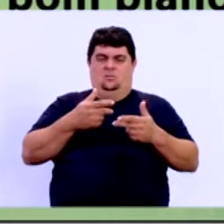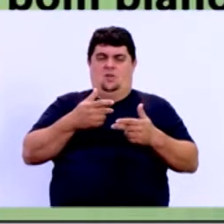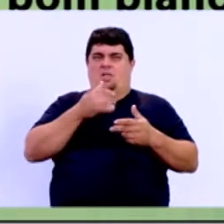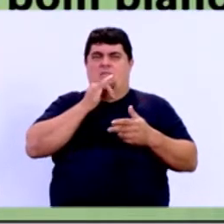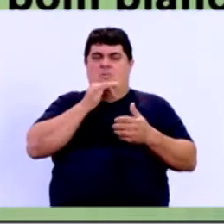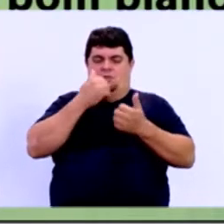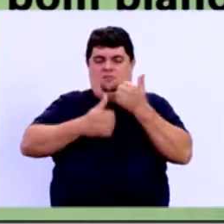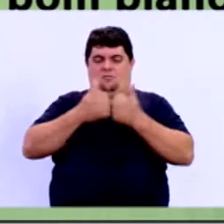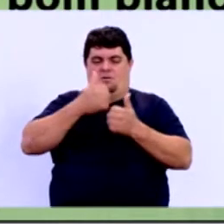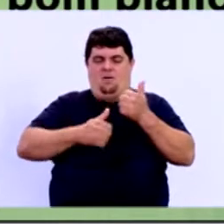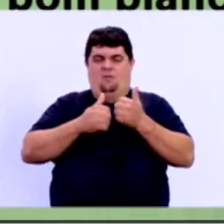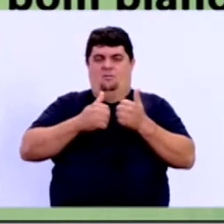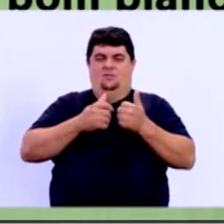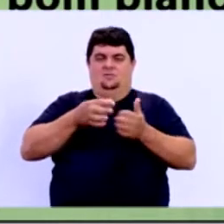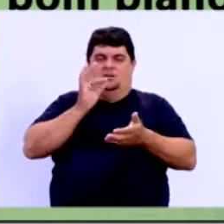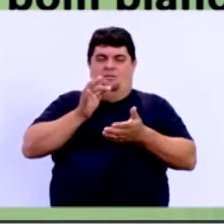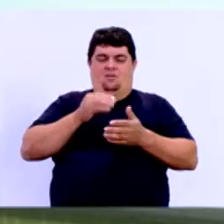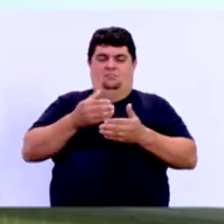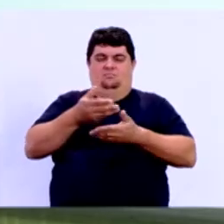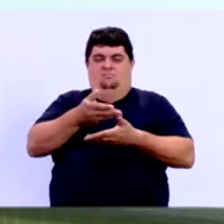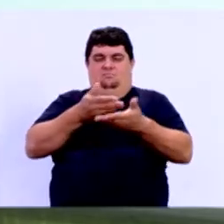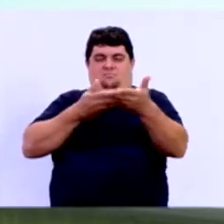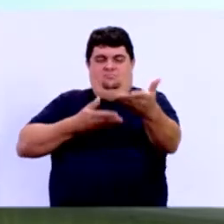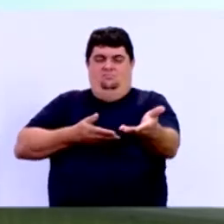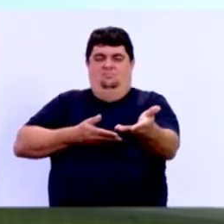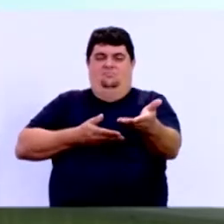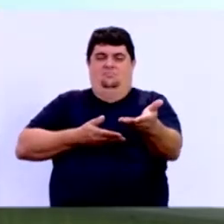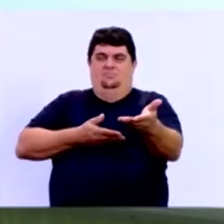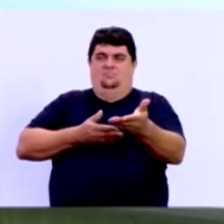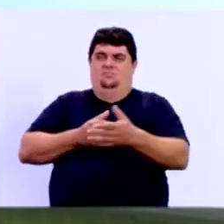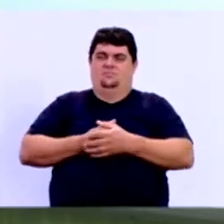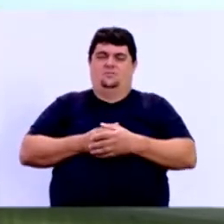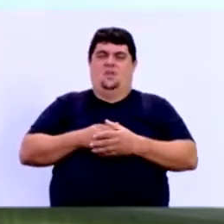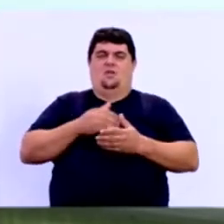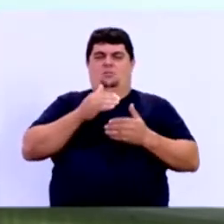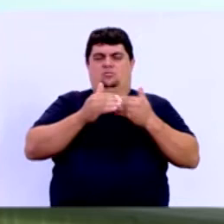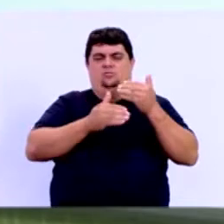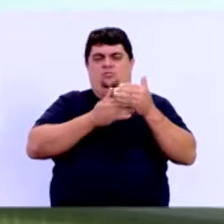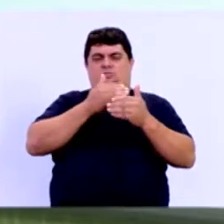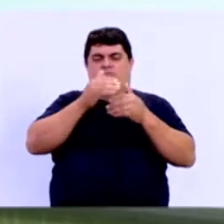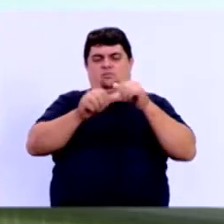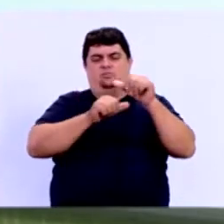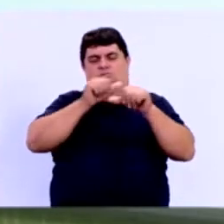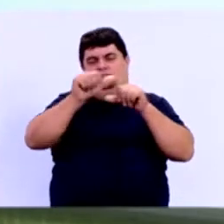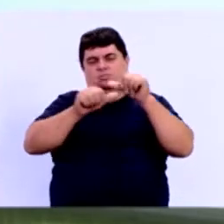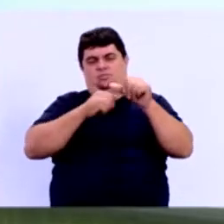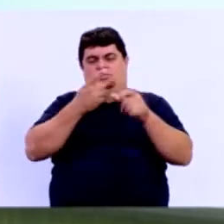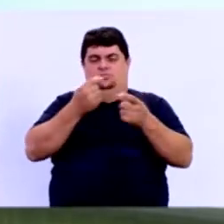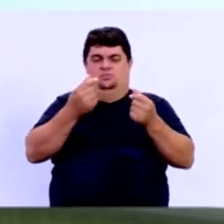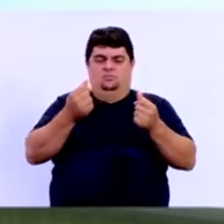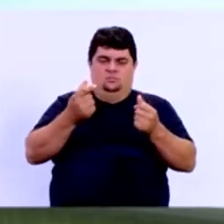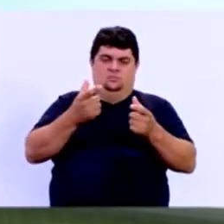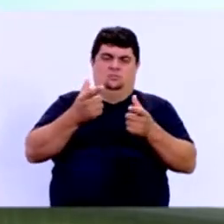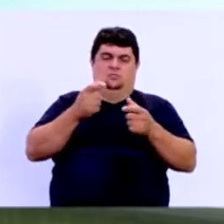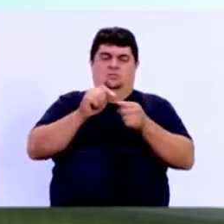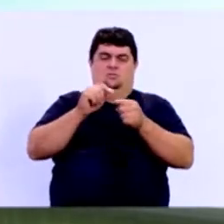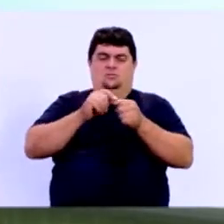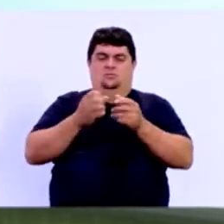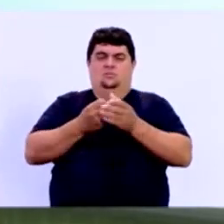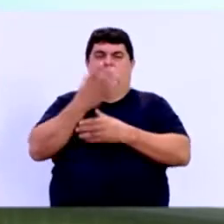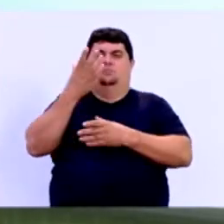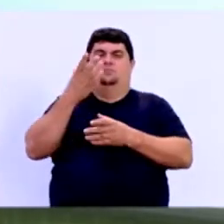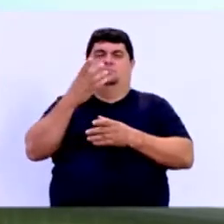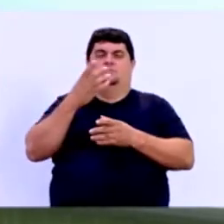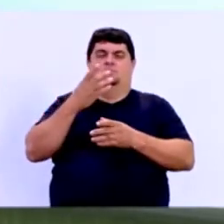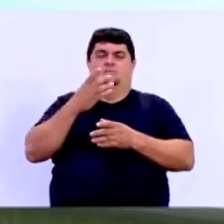arroz, eu te dava café, né? Com o passar do tempo, isso mudou, isso evoluiu, né, as moedas, o dinheiro foi criado, né,